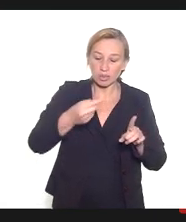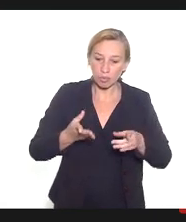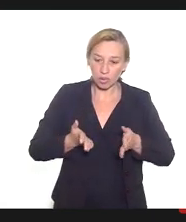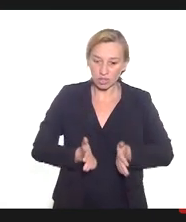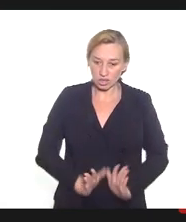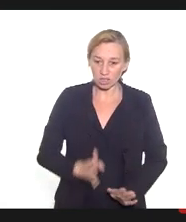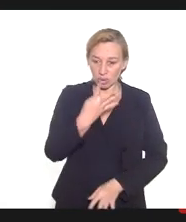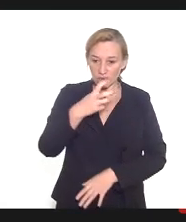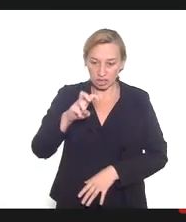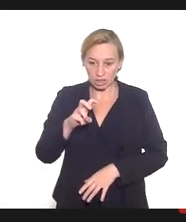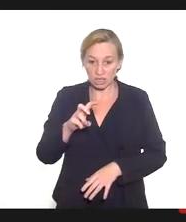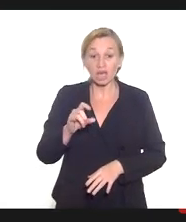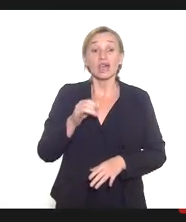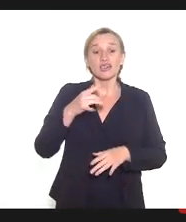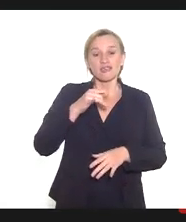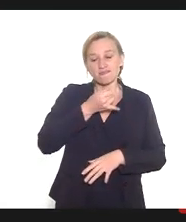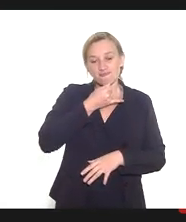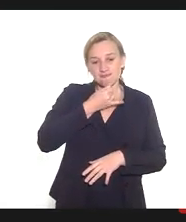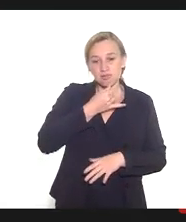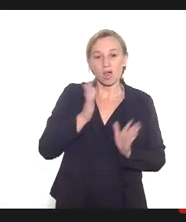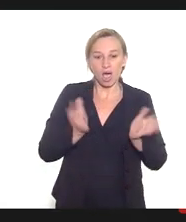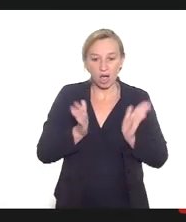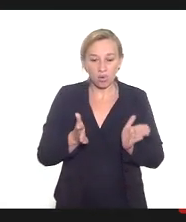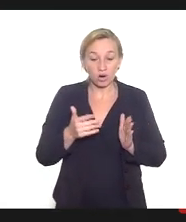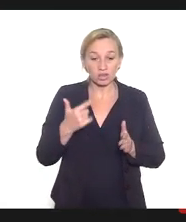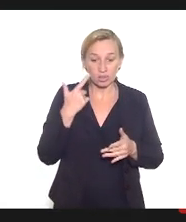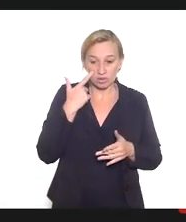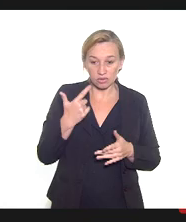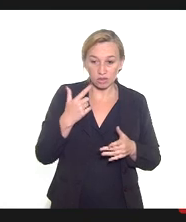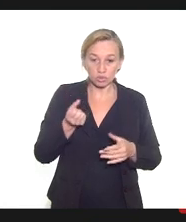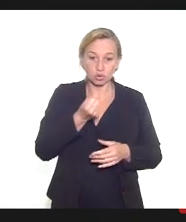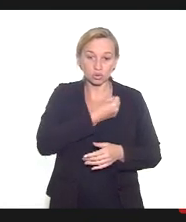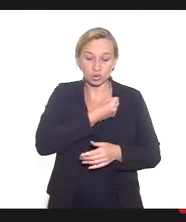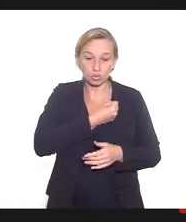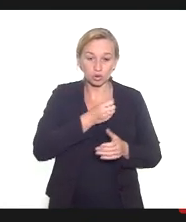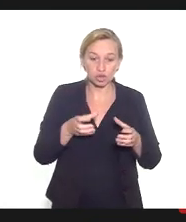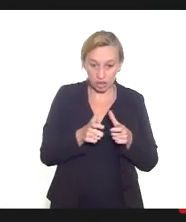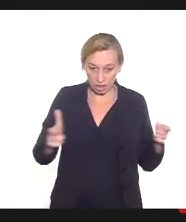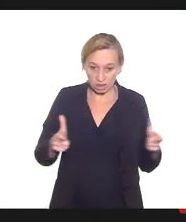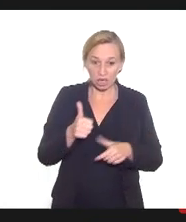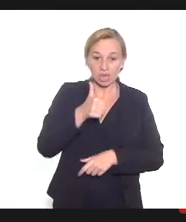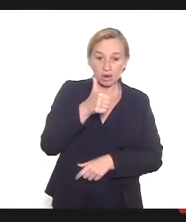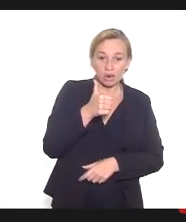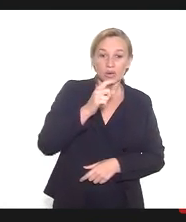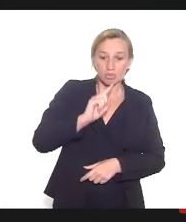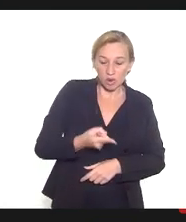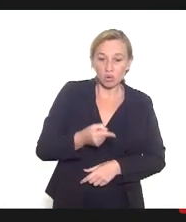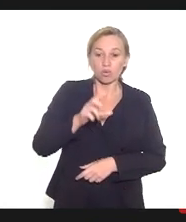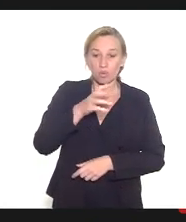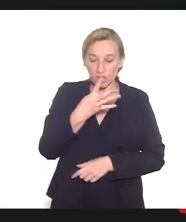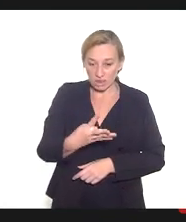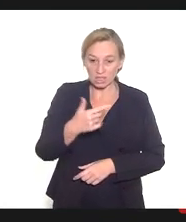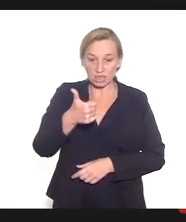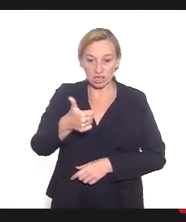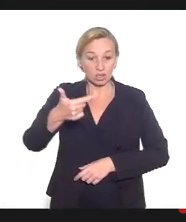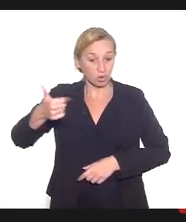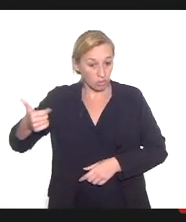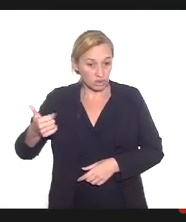e infelizmente agora a gente acumula 1412 mortes desde massa de